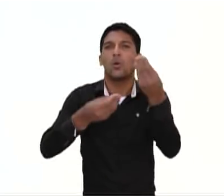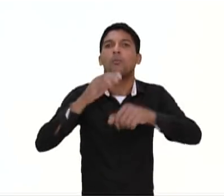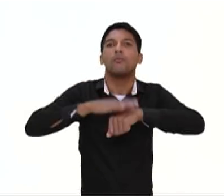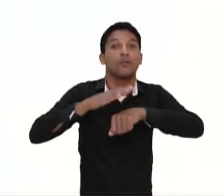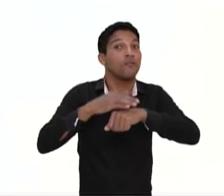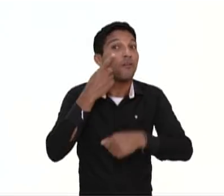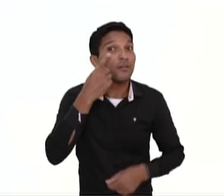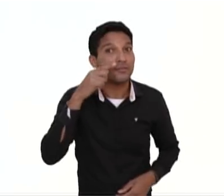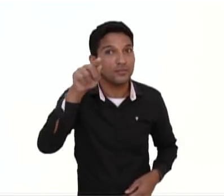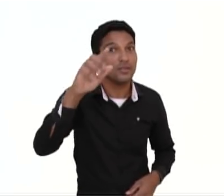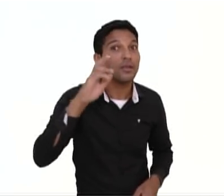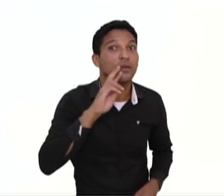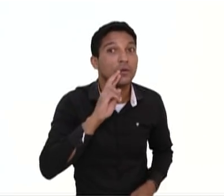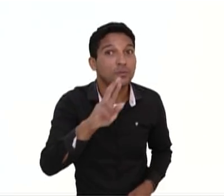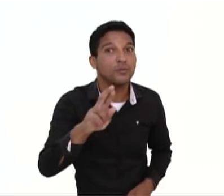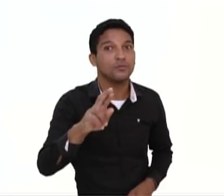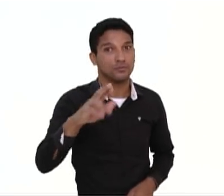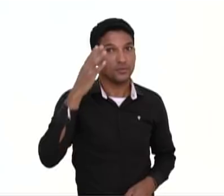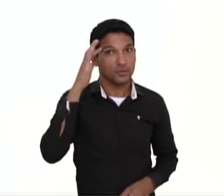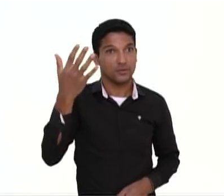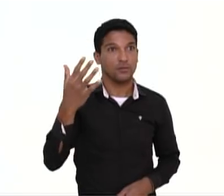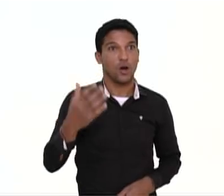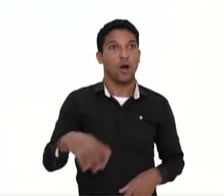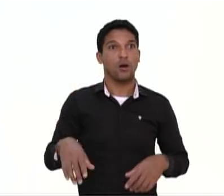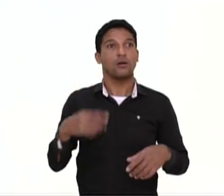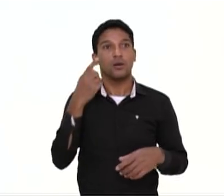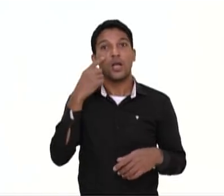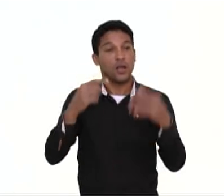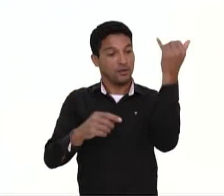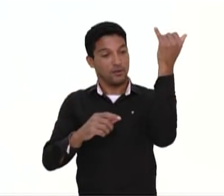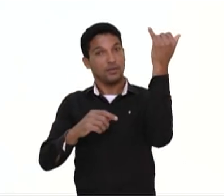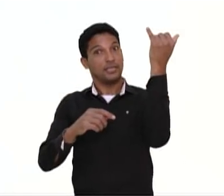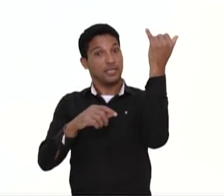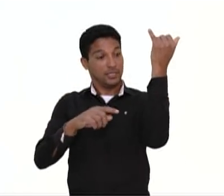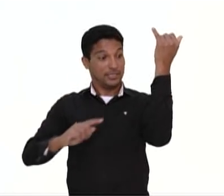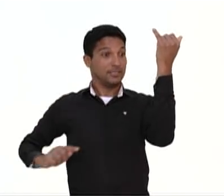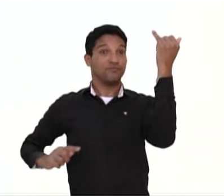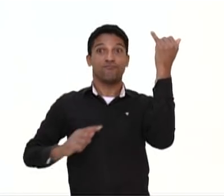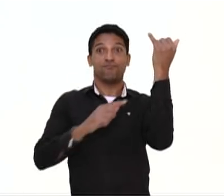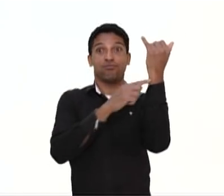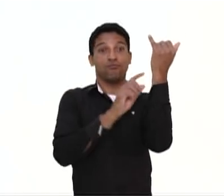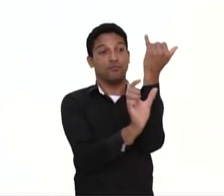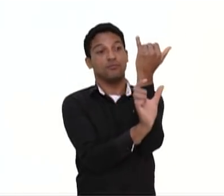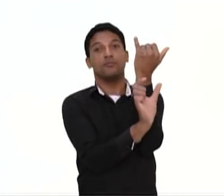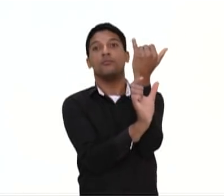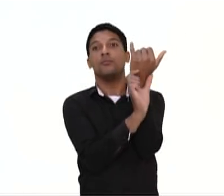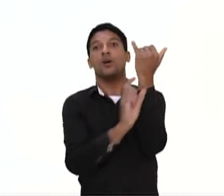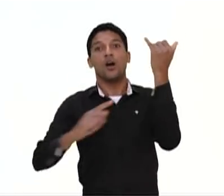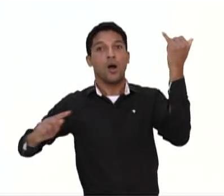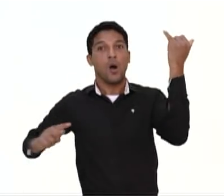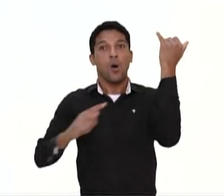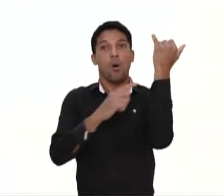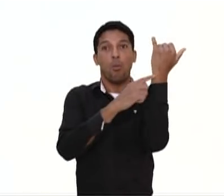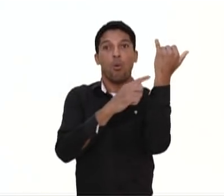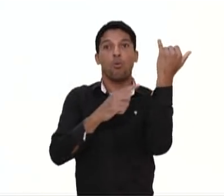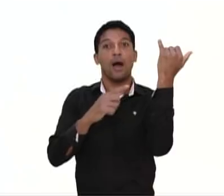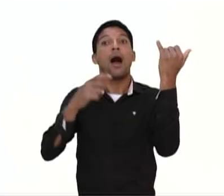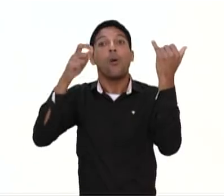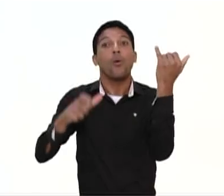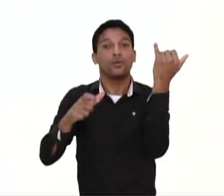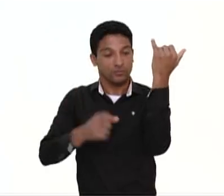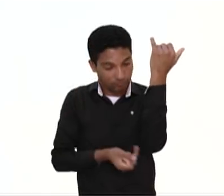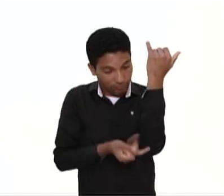esse exercício aí. Determine um ponto de interseção com o eixo y da função y igual a 2x ao